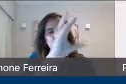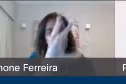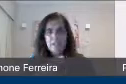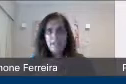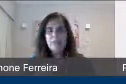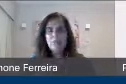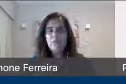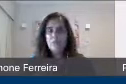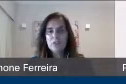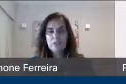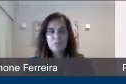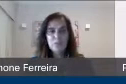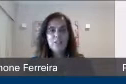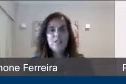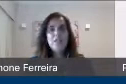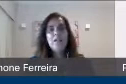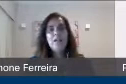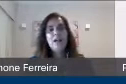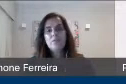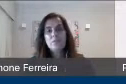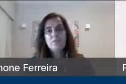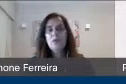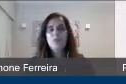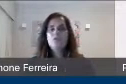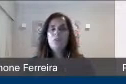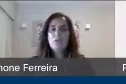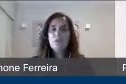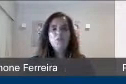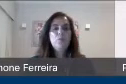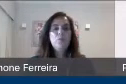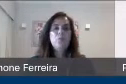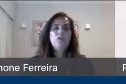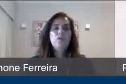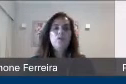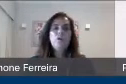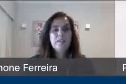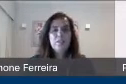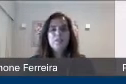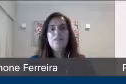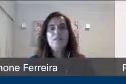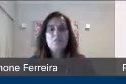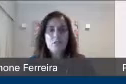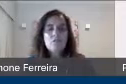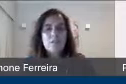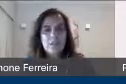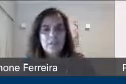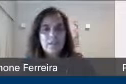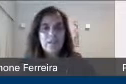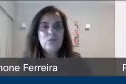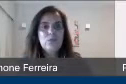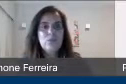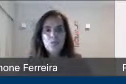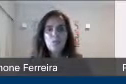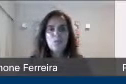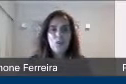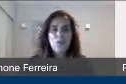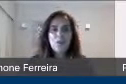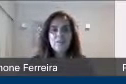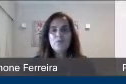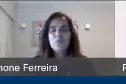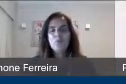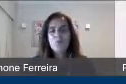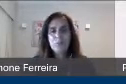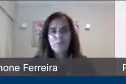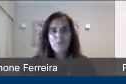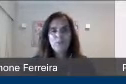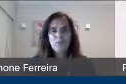avaliado na sua candidatura. Agora, se você é um aluno mediano, vamos procurar universidades que você tenha chance de aceitação dentro das suas notas, dentro